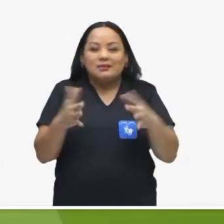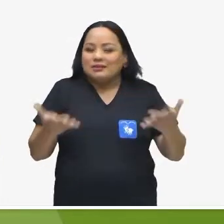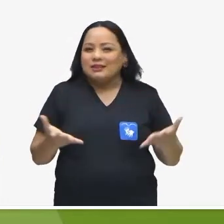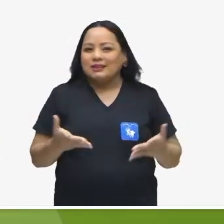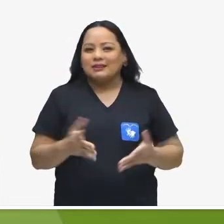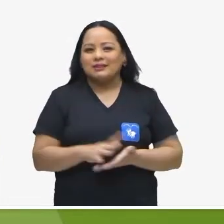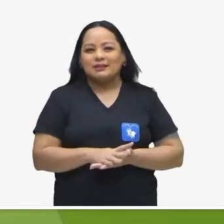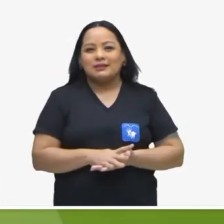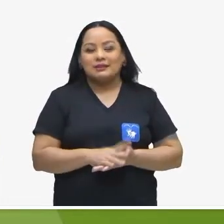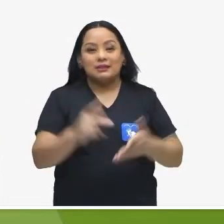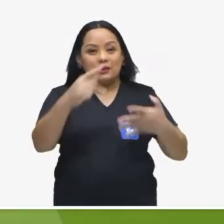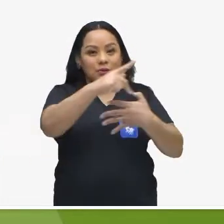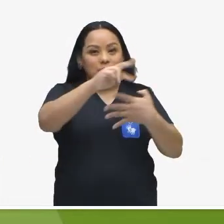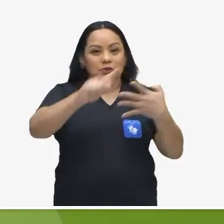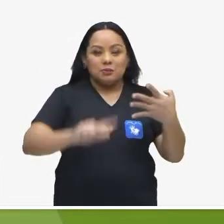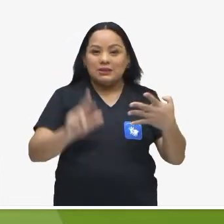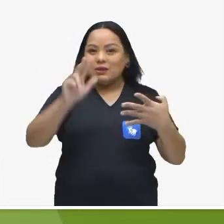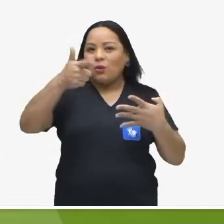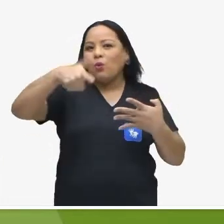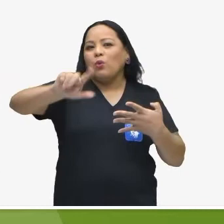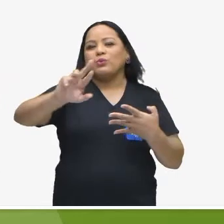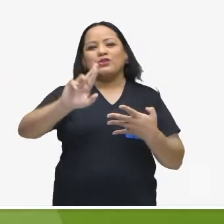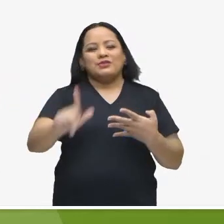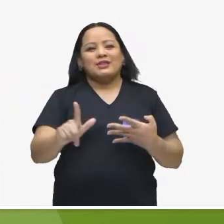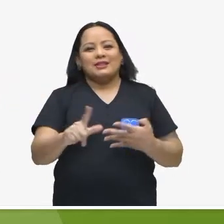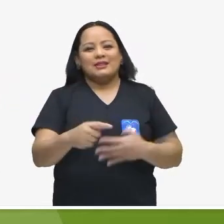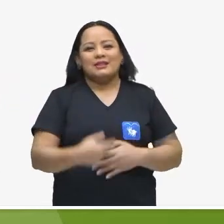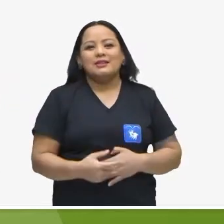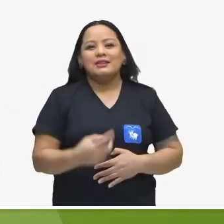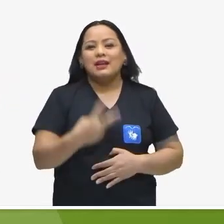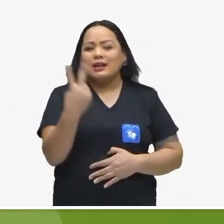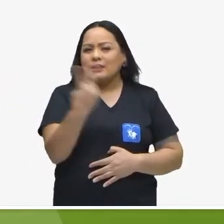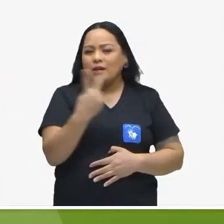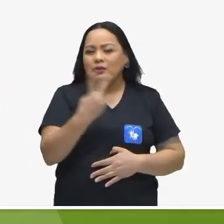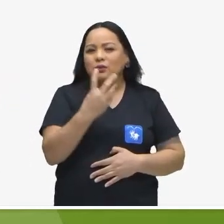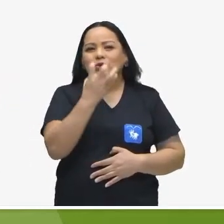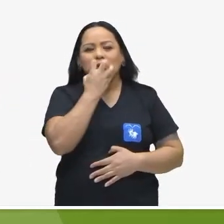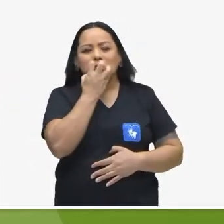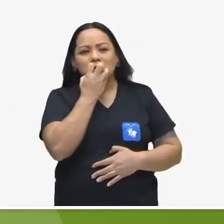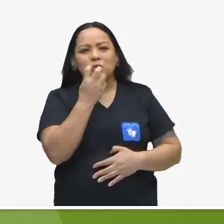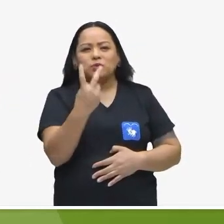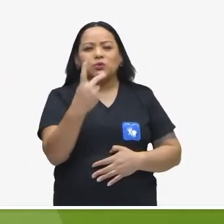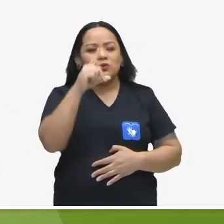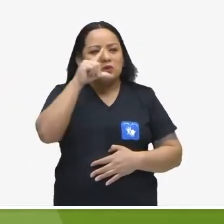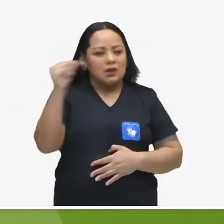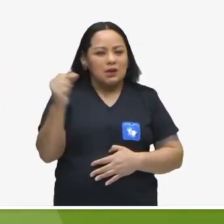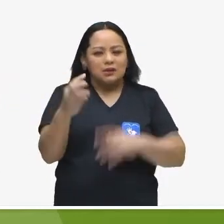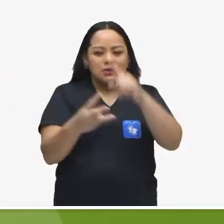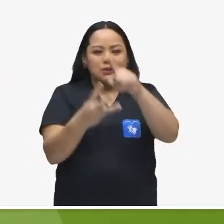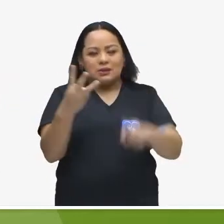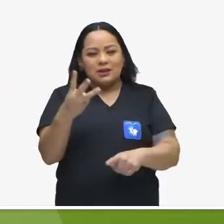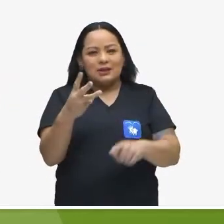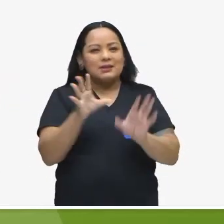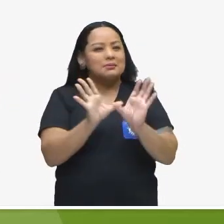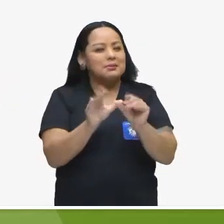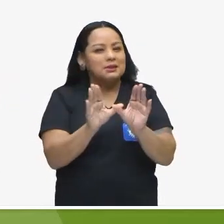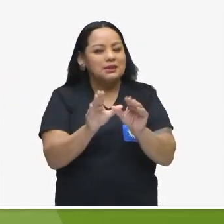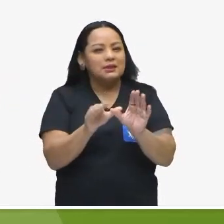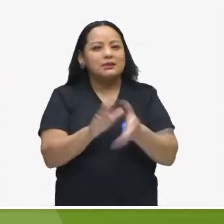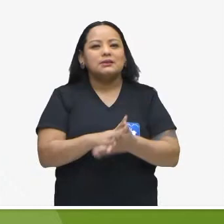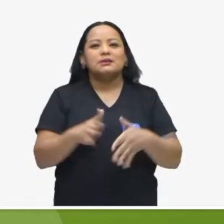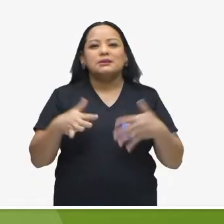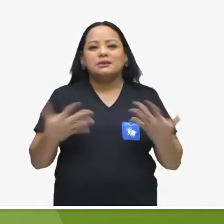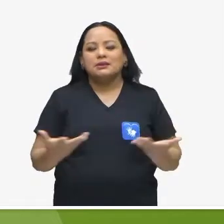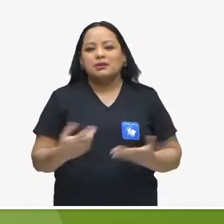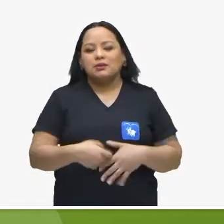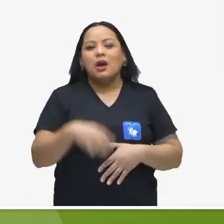tem espécies diferentes, né? Eu tenho 2 cachorros, 2 gatos, eu tenho 3 passarinhos. Então, aí eu